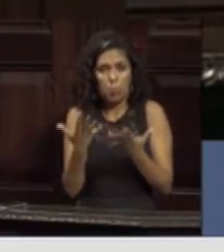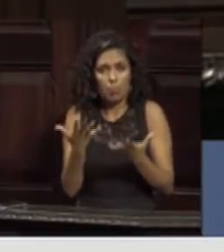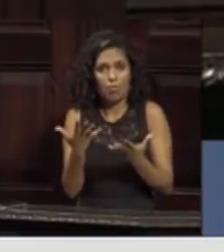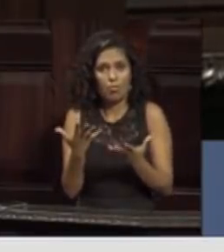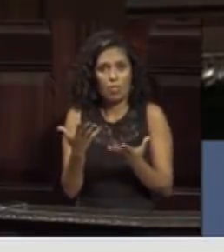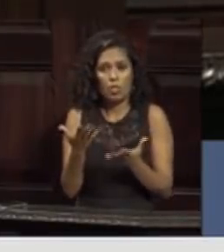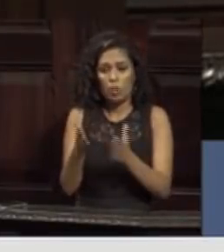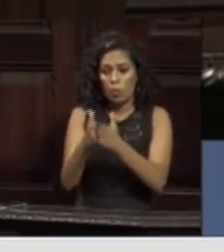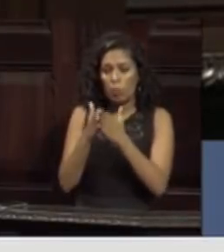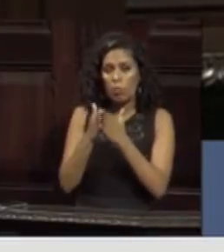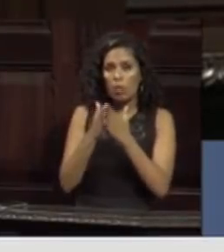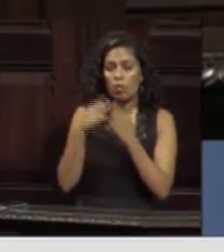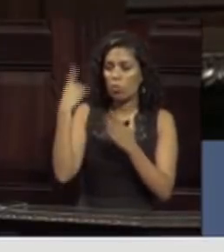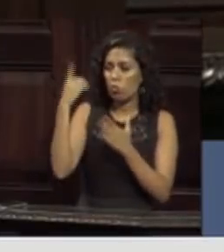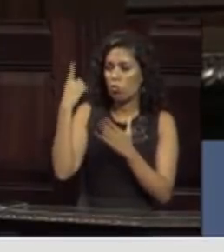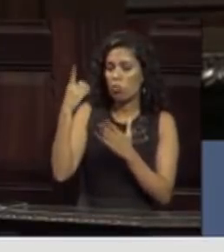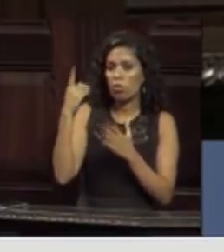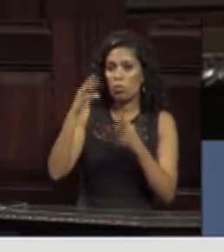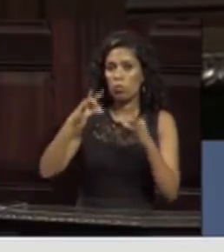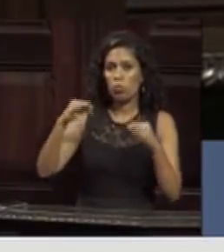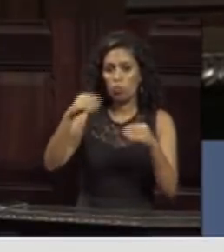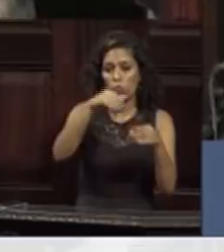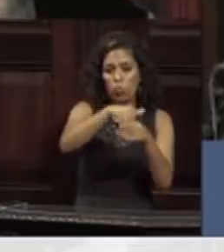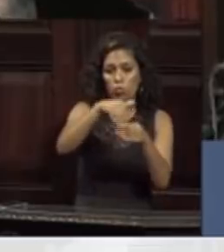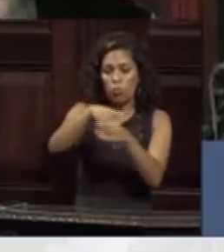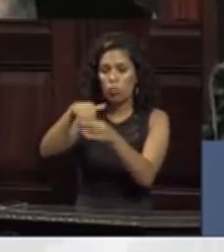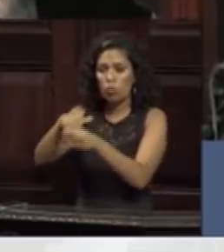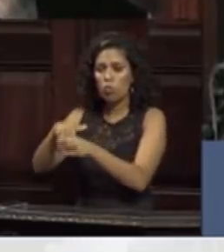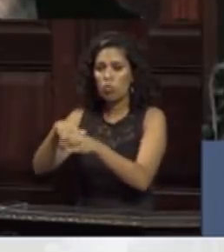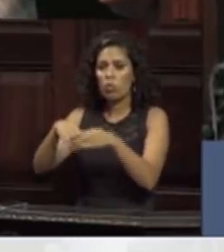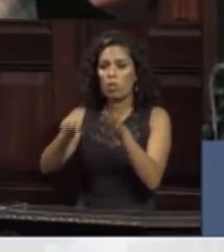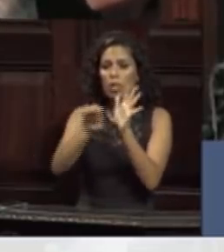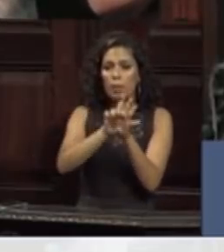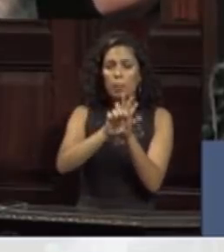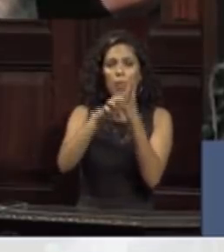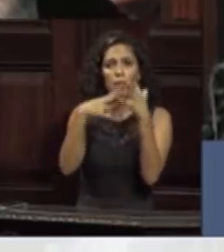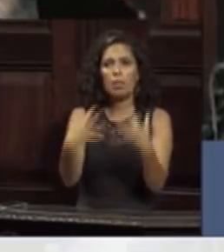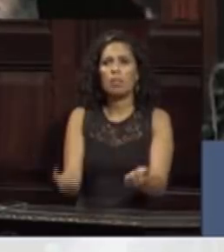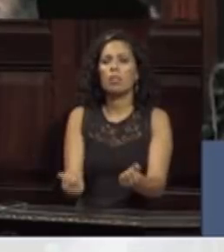os companheiros votar favorável a esta emenda.